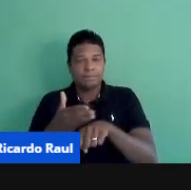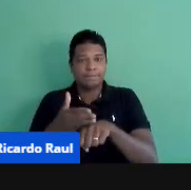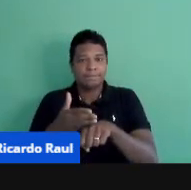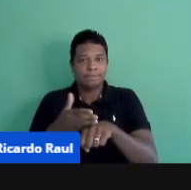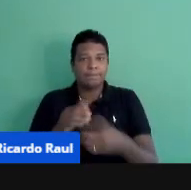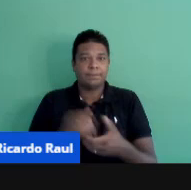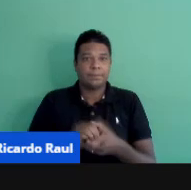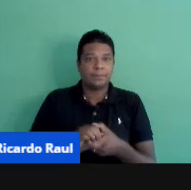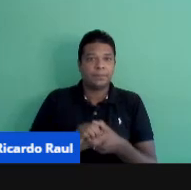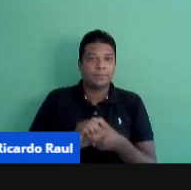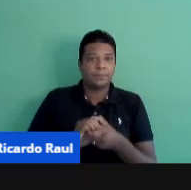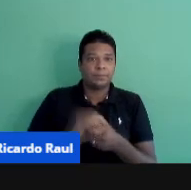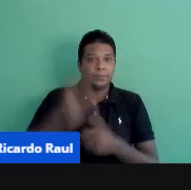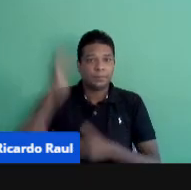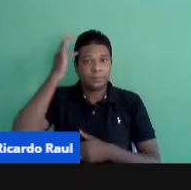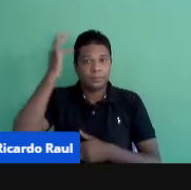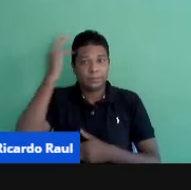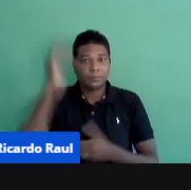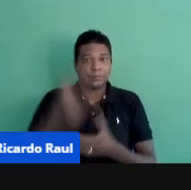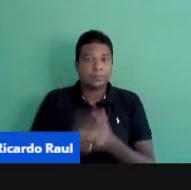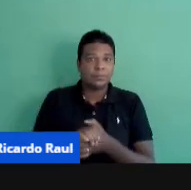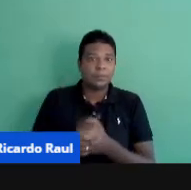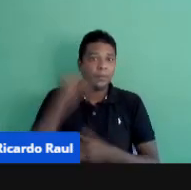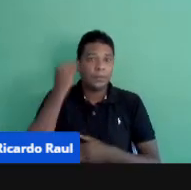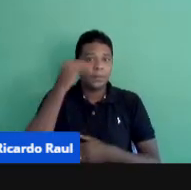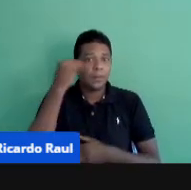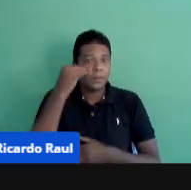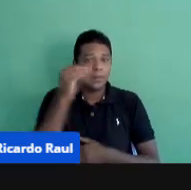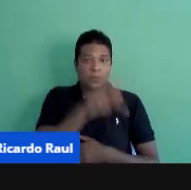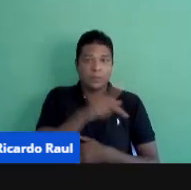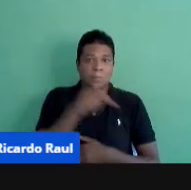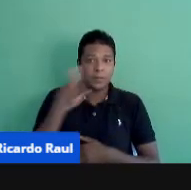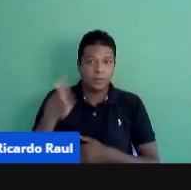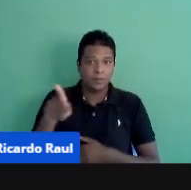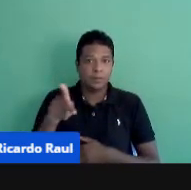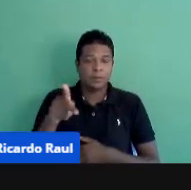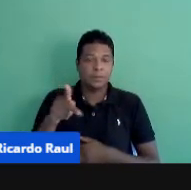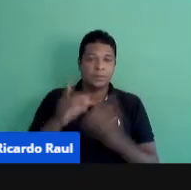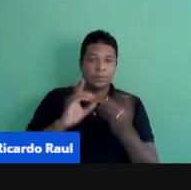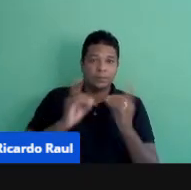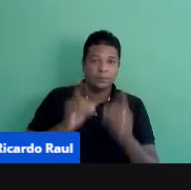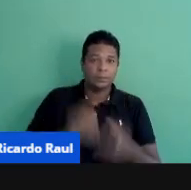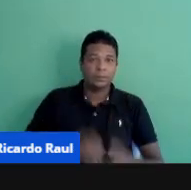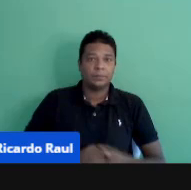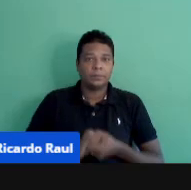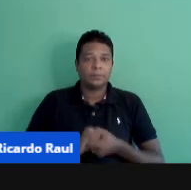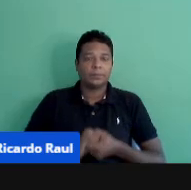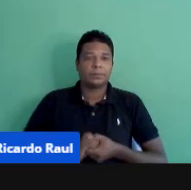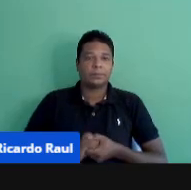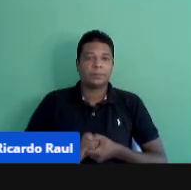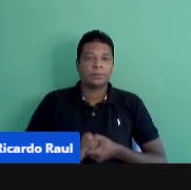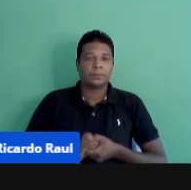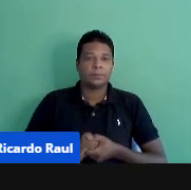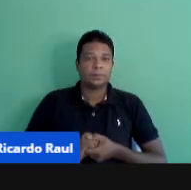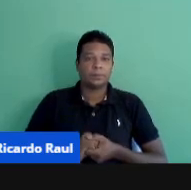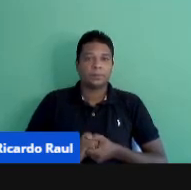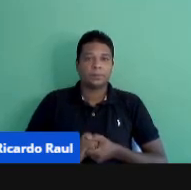Matemática, diálogos sobre a experiência de professores. Próximo slide, por gentileza.